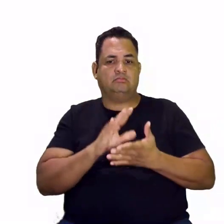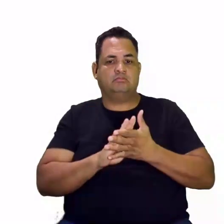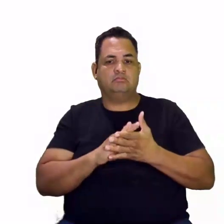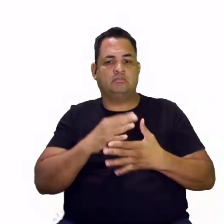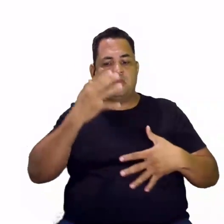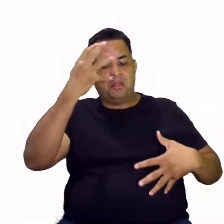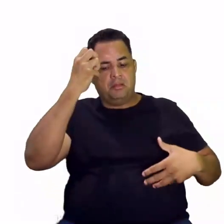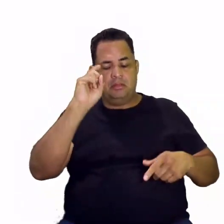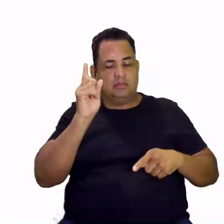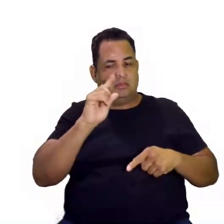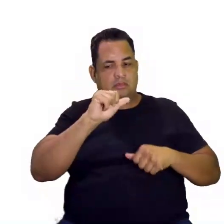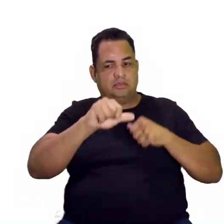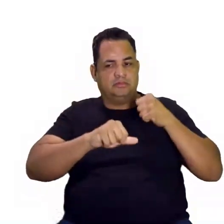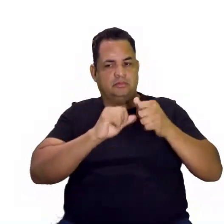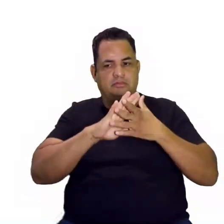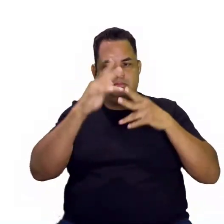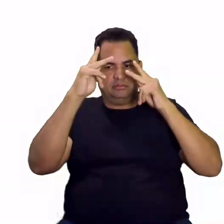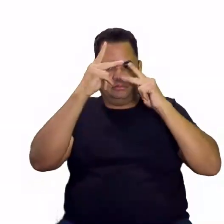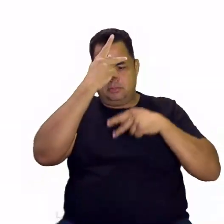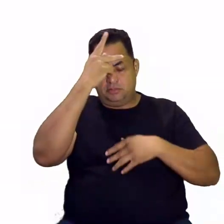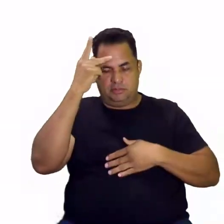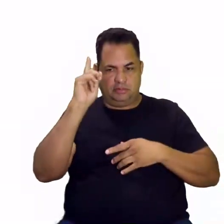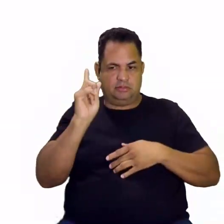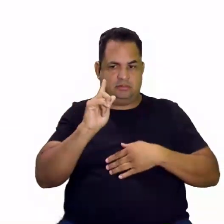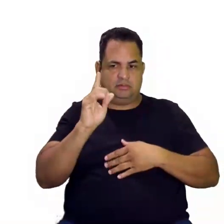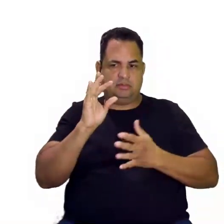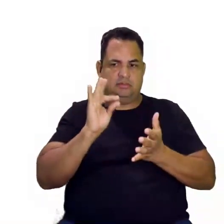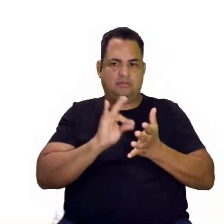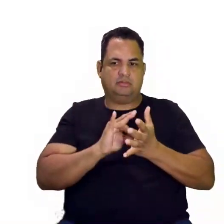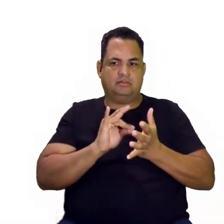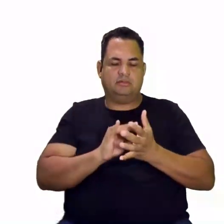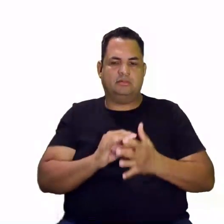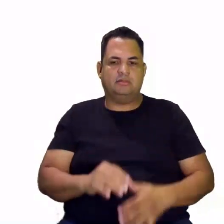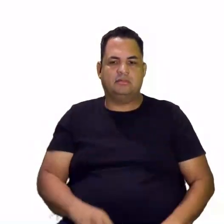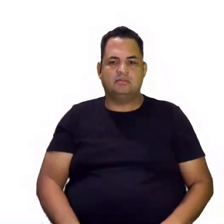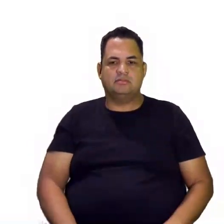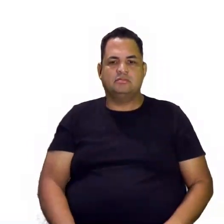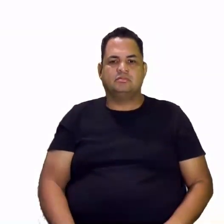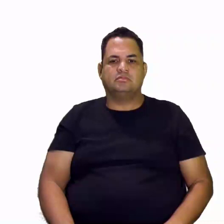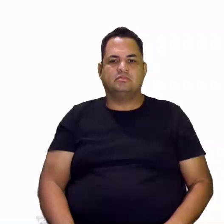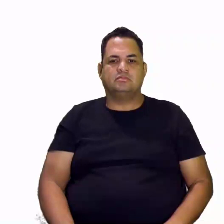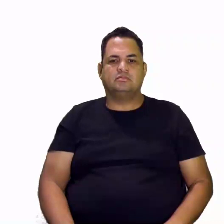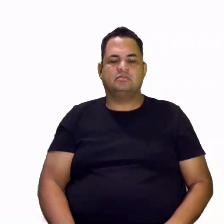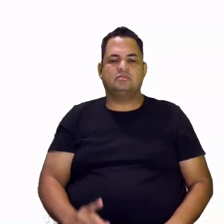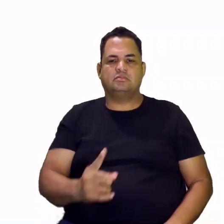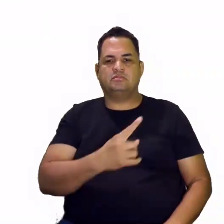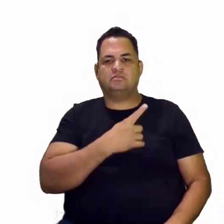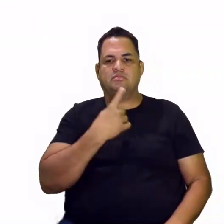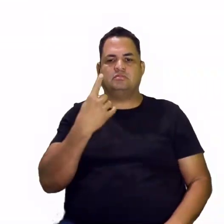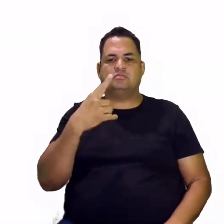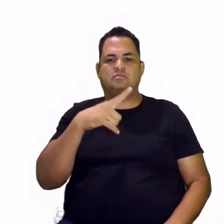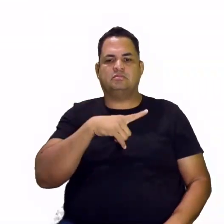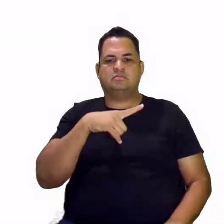e viramos pessoas, não, tá? Isso não é uma verdade. Nós